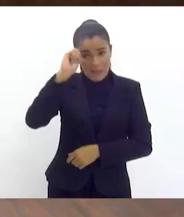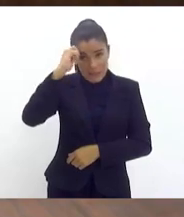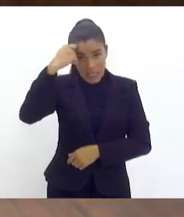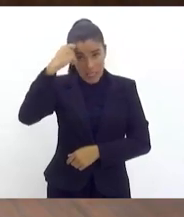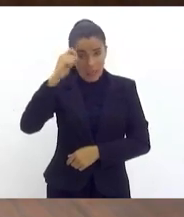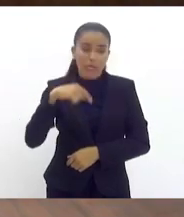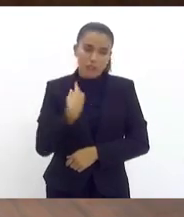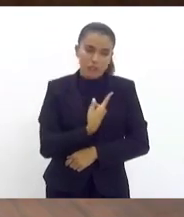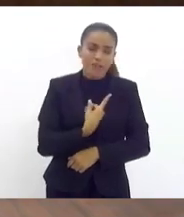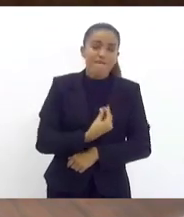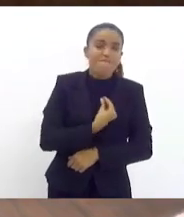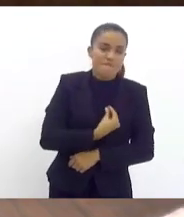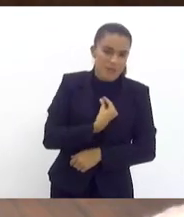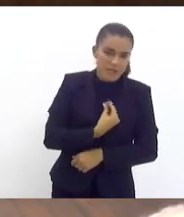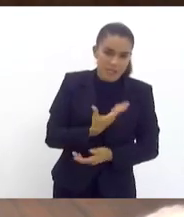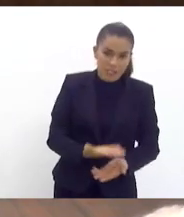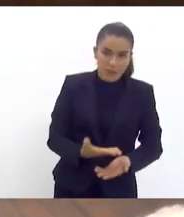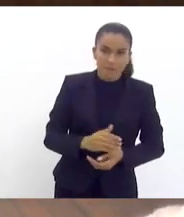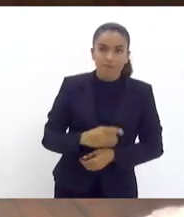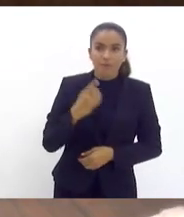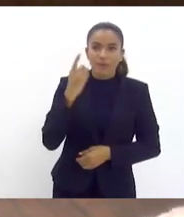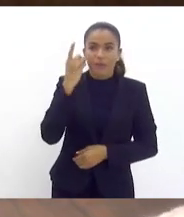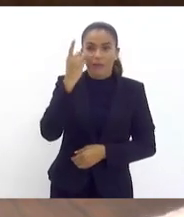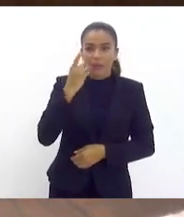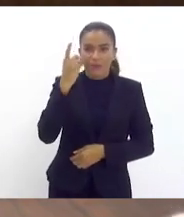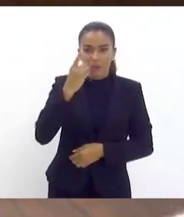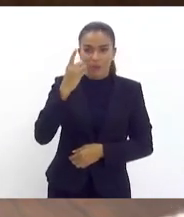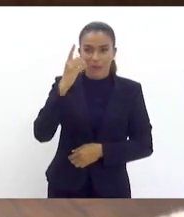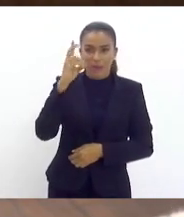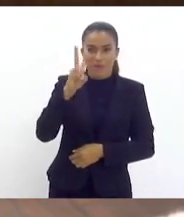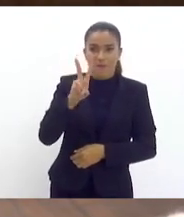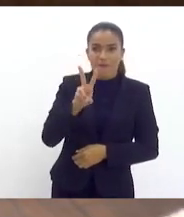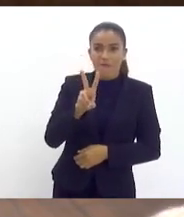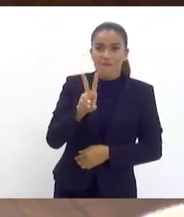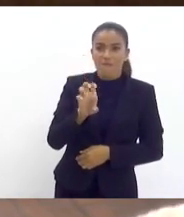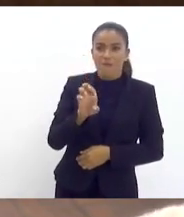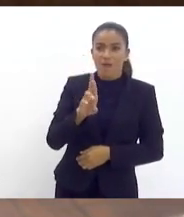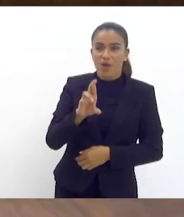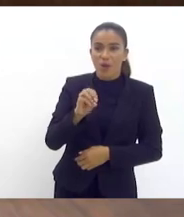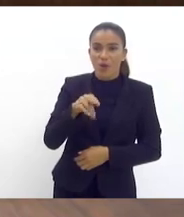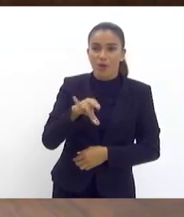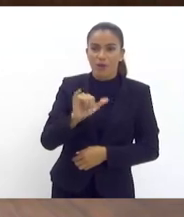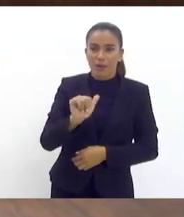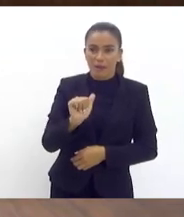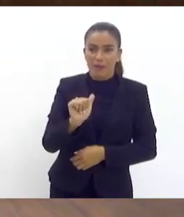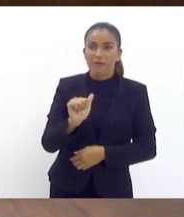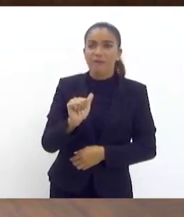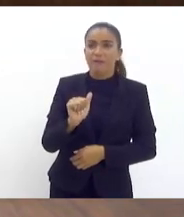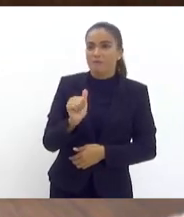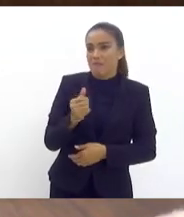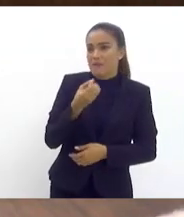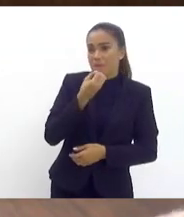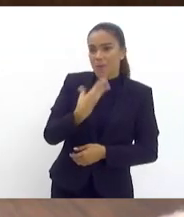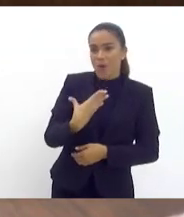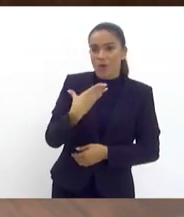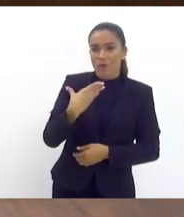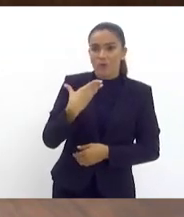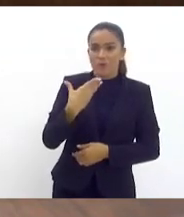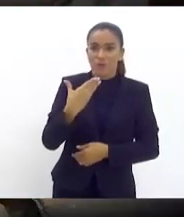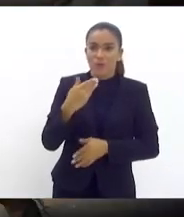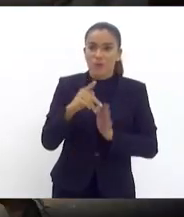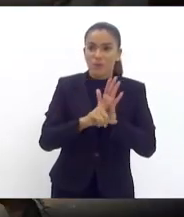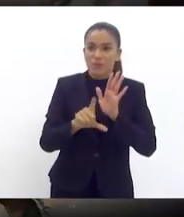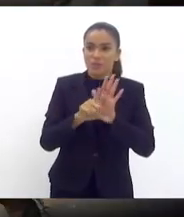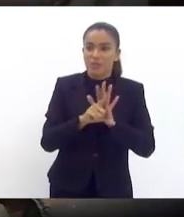por isso. Então, deputada Verônica, parabéns pelo projeto. Acredito que muitas coisas serão feitas de bom com o seu projeto. Obrigada,